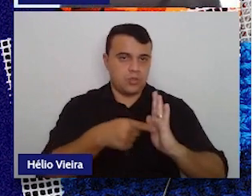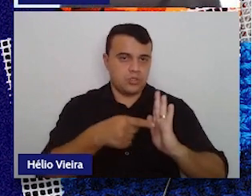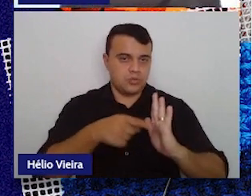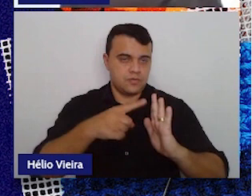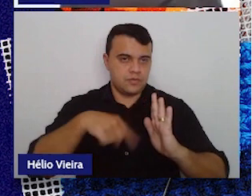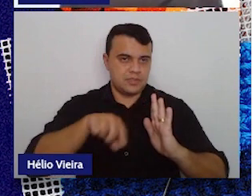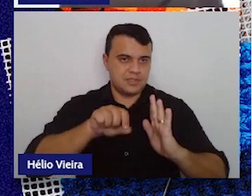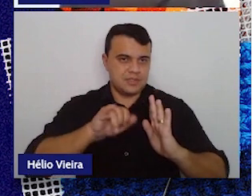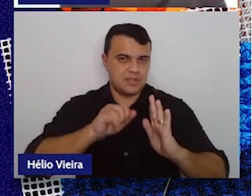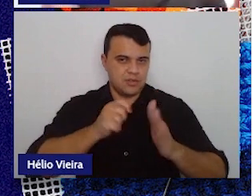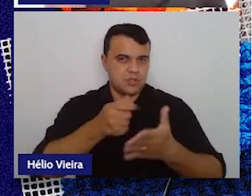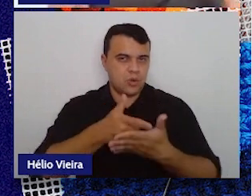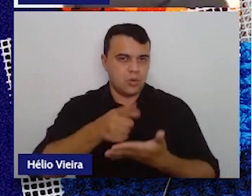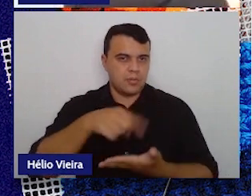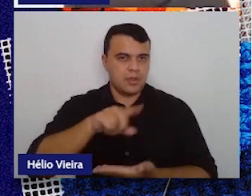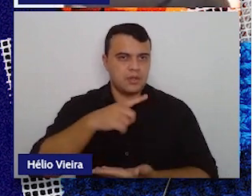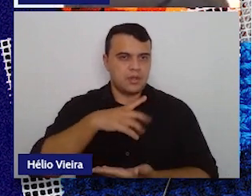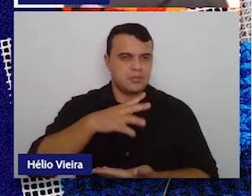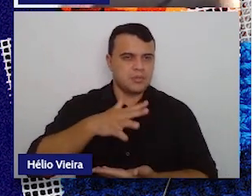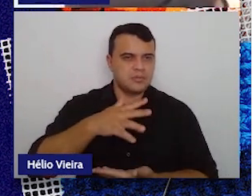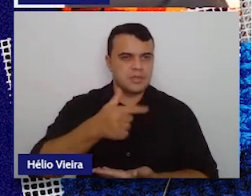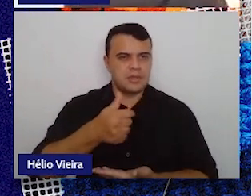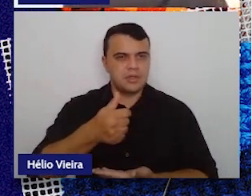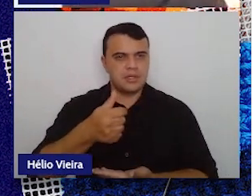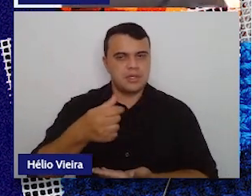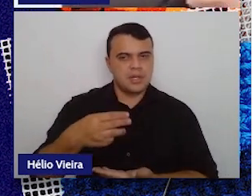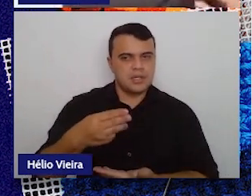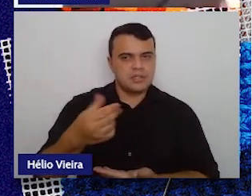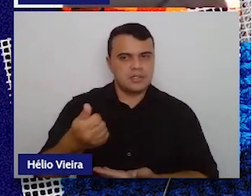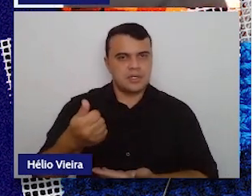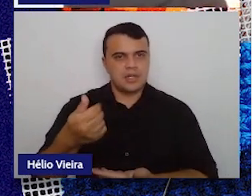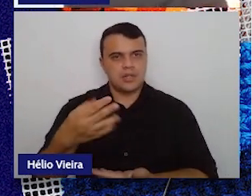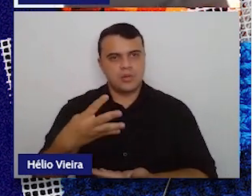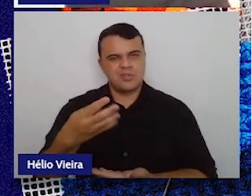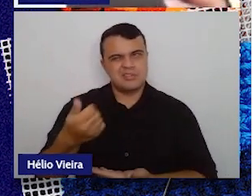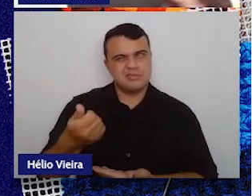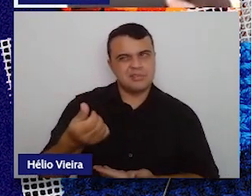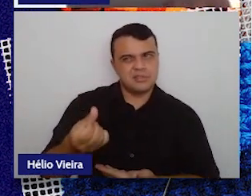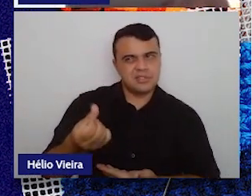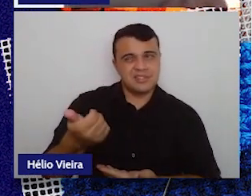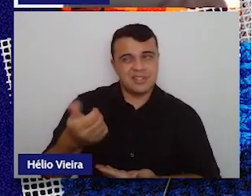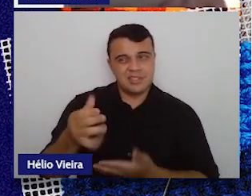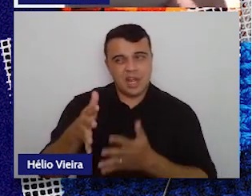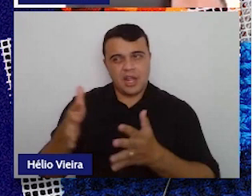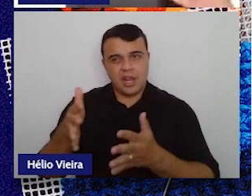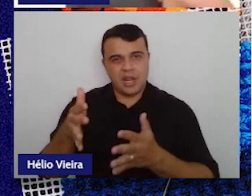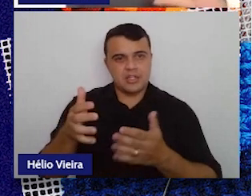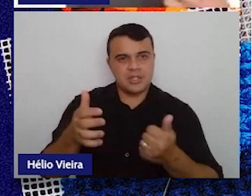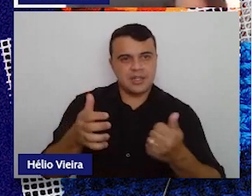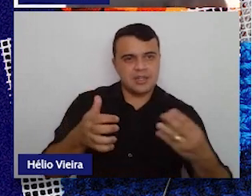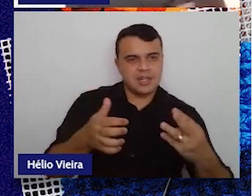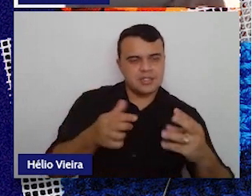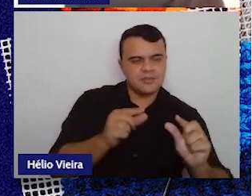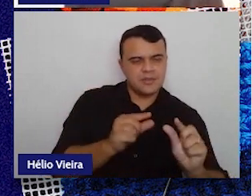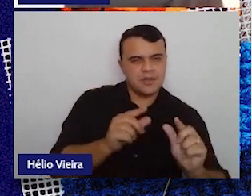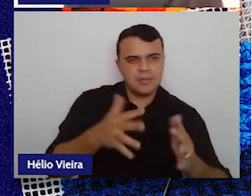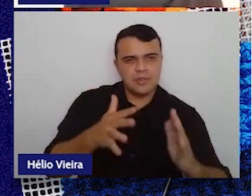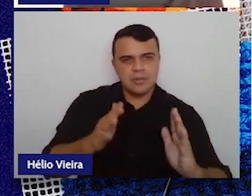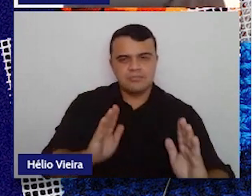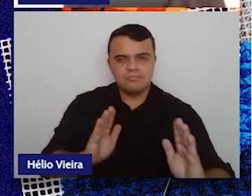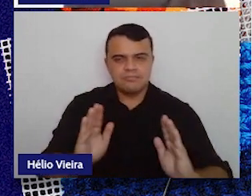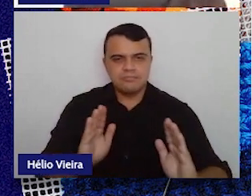se compre entre 13, 14 e 16. A 16 é muito grande, a 13 é um pouquinho mais fina, então ela é para trabalhos